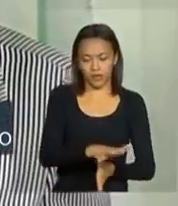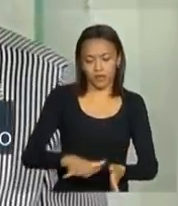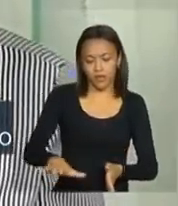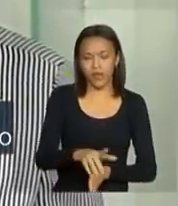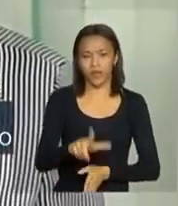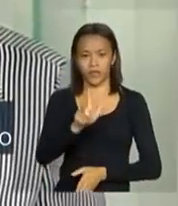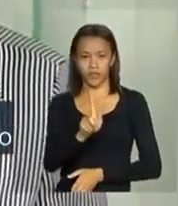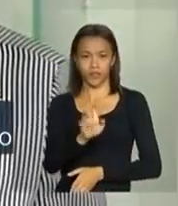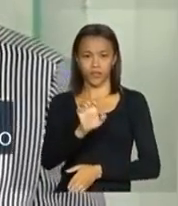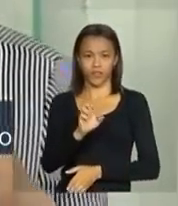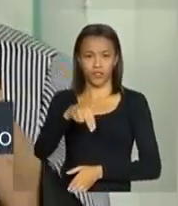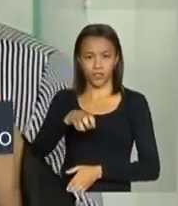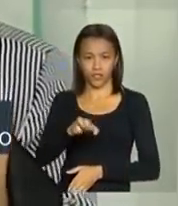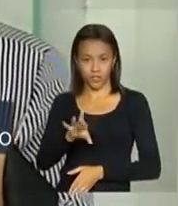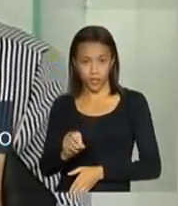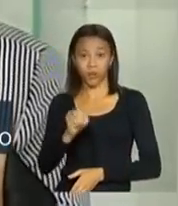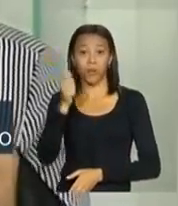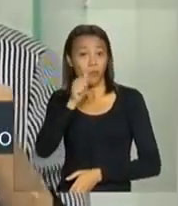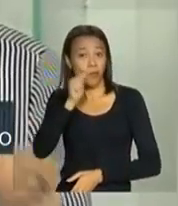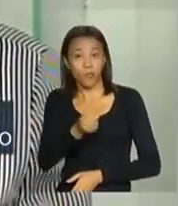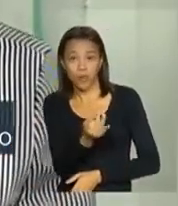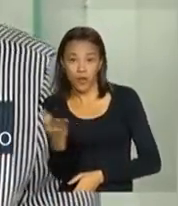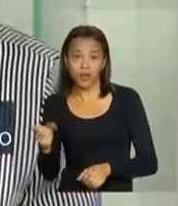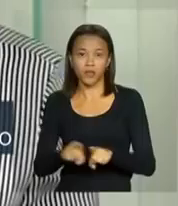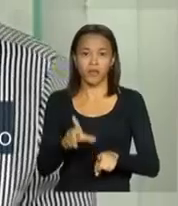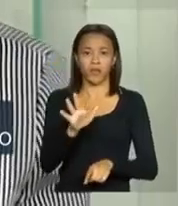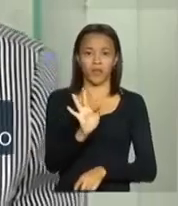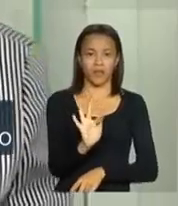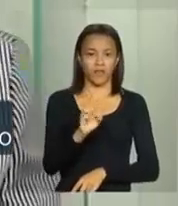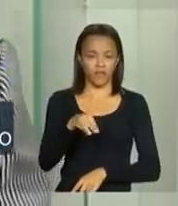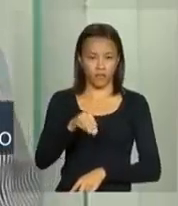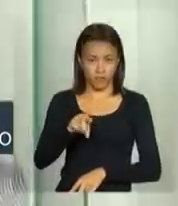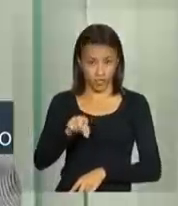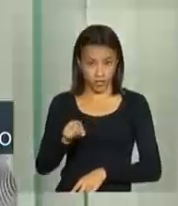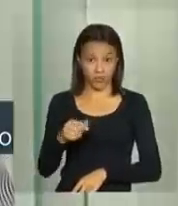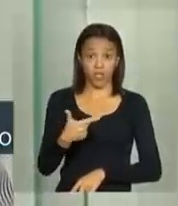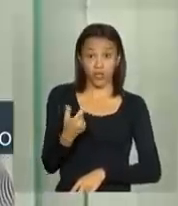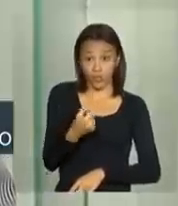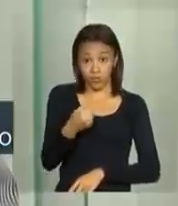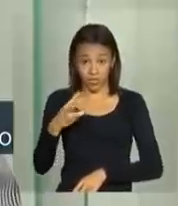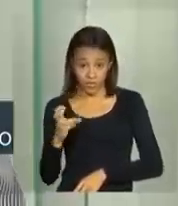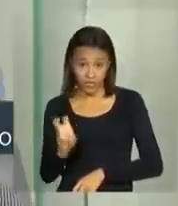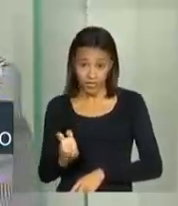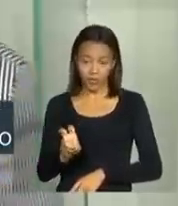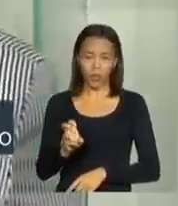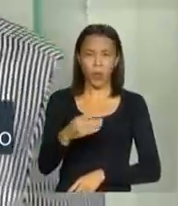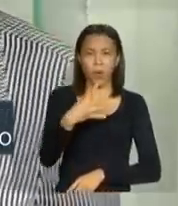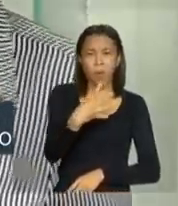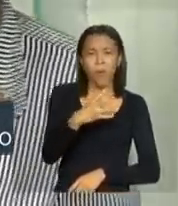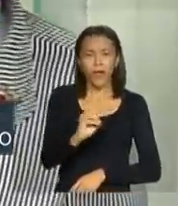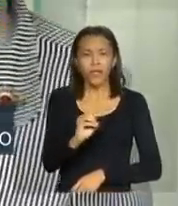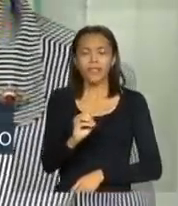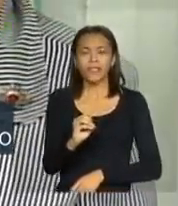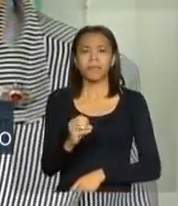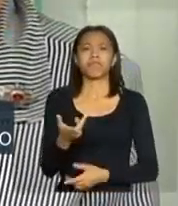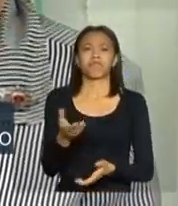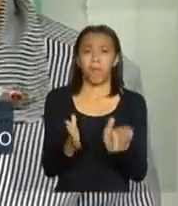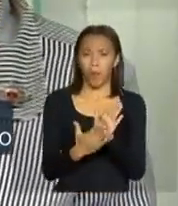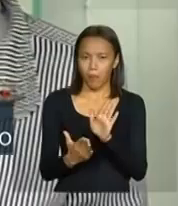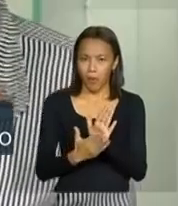gênero, mulheres e feminismo. Em 2005, nós tivemos 340 propostas, 130